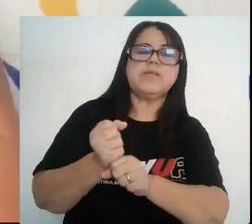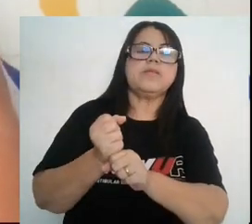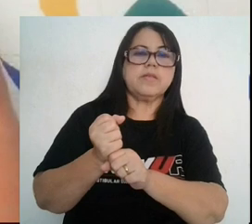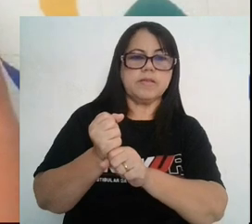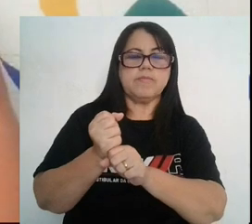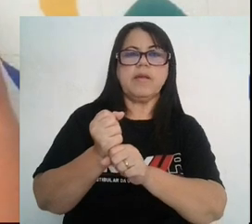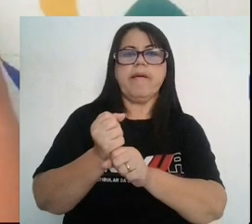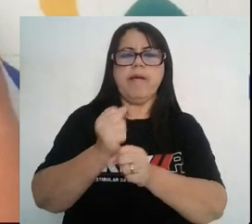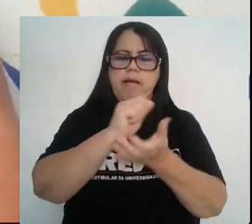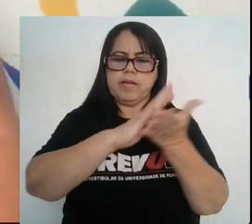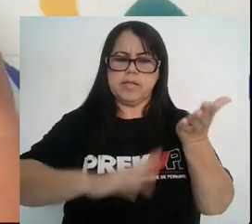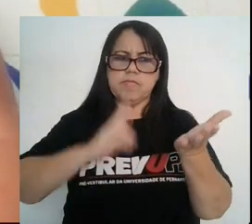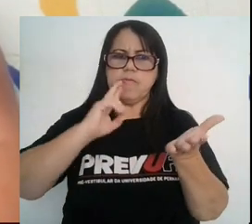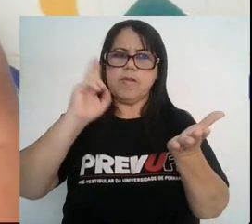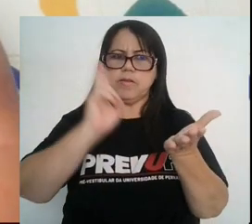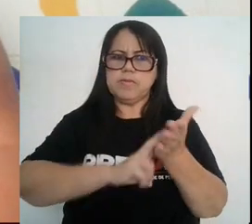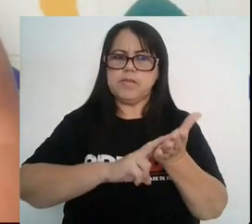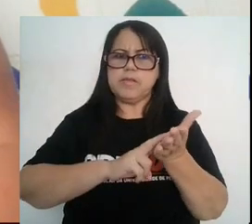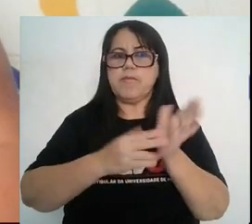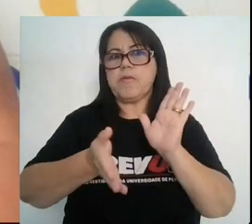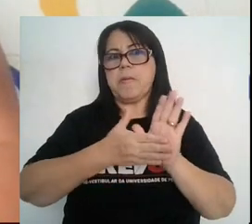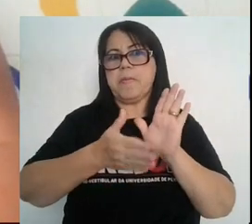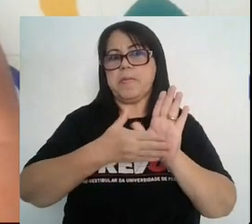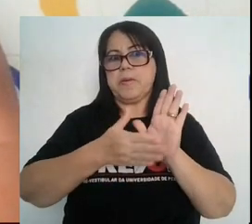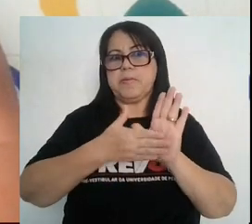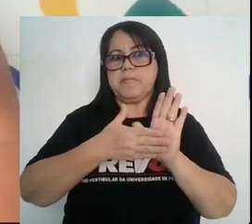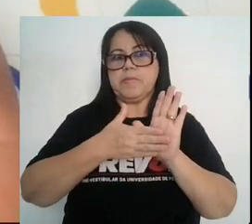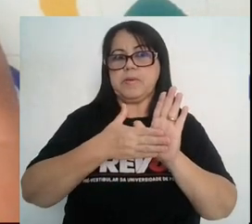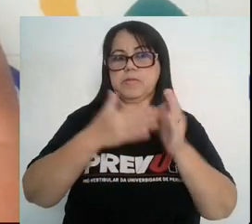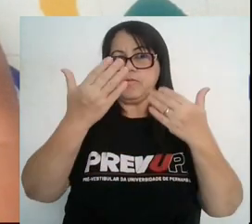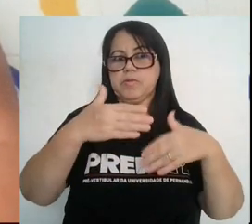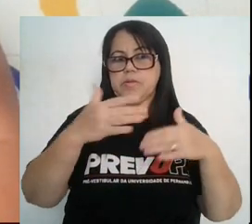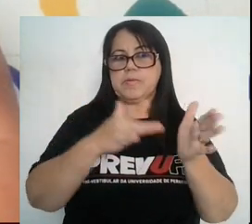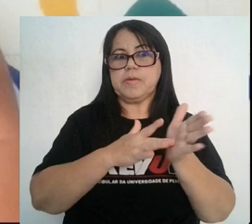da edição do PREVUP de 2024. Boa prova,